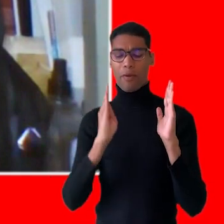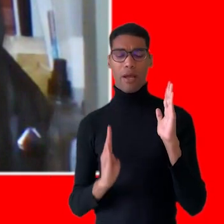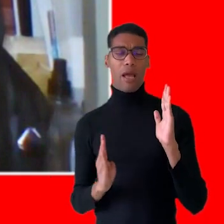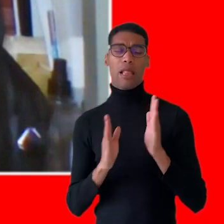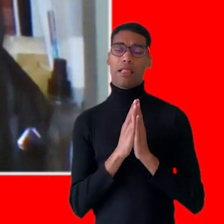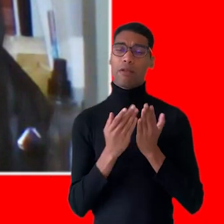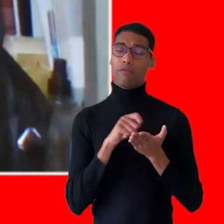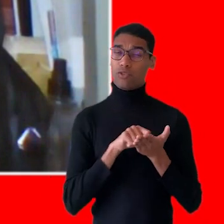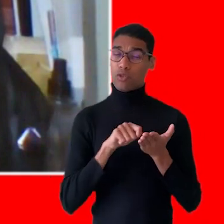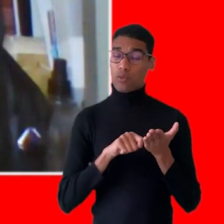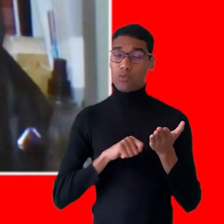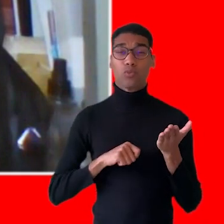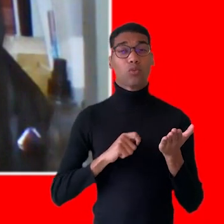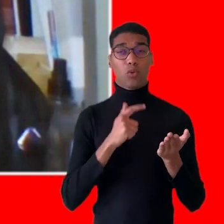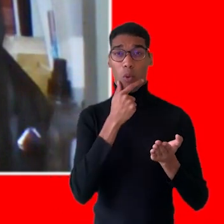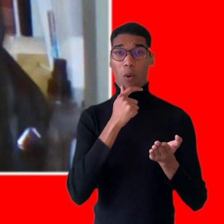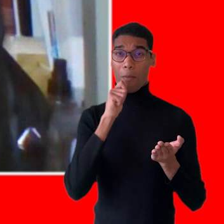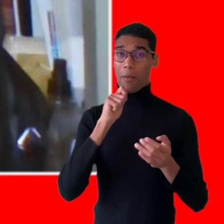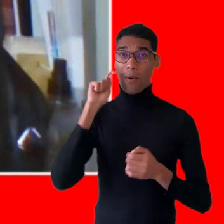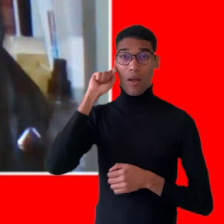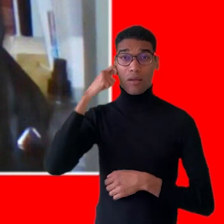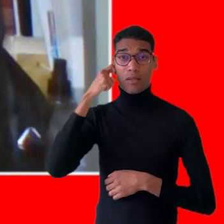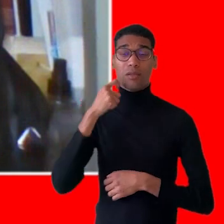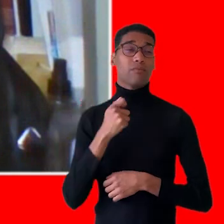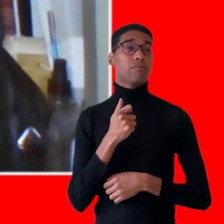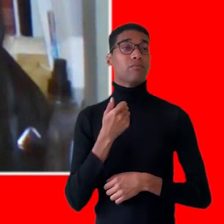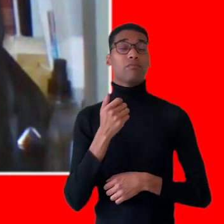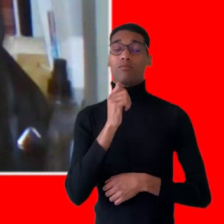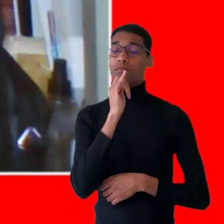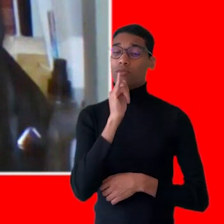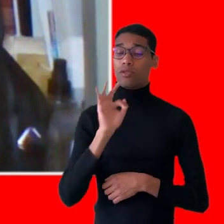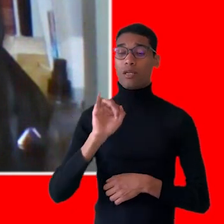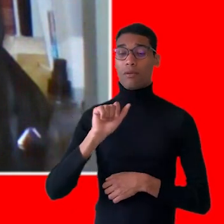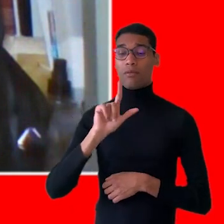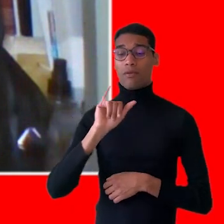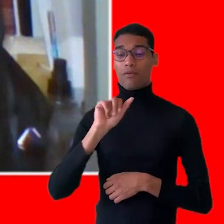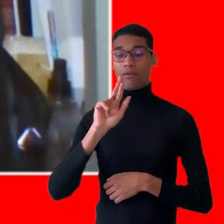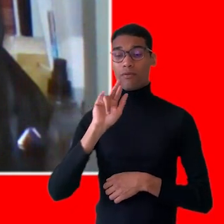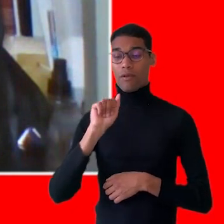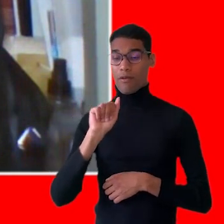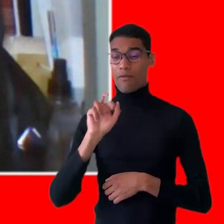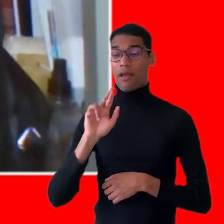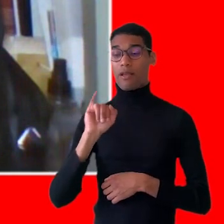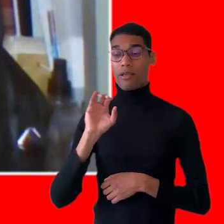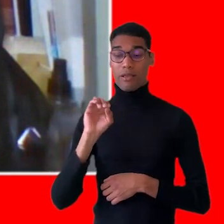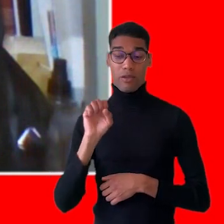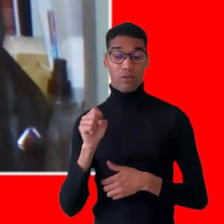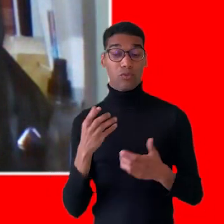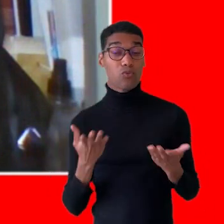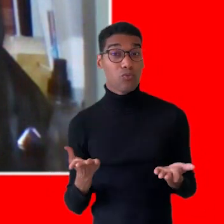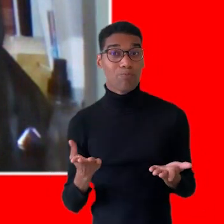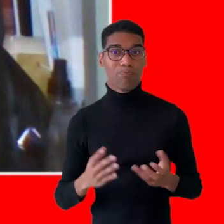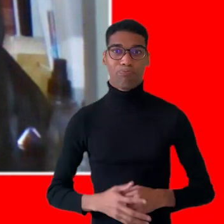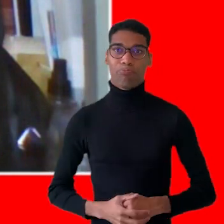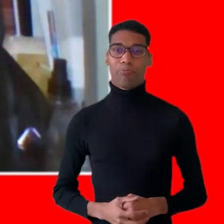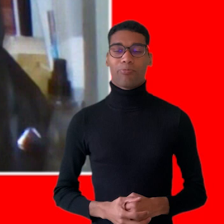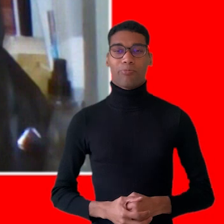de autores e autoras negras como a Flávia Rios.